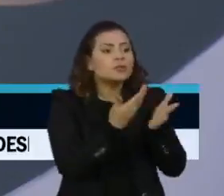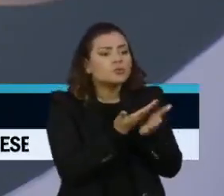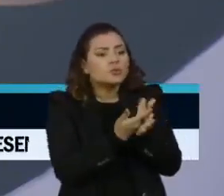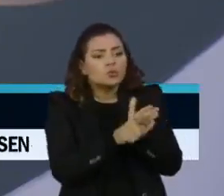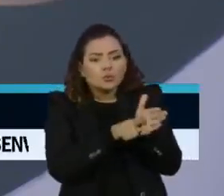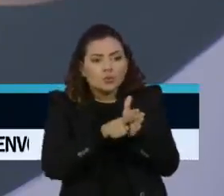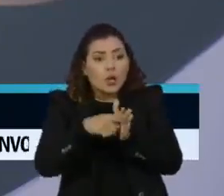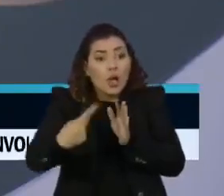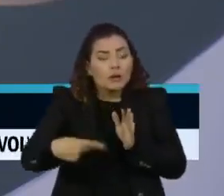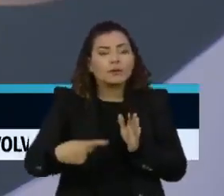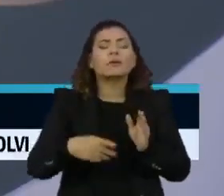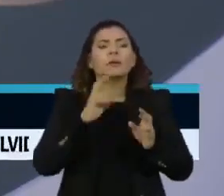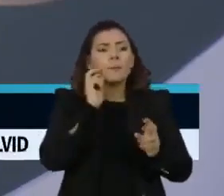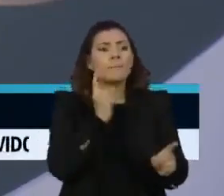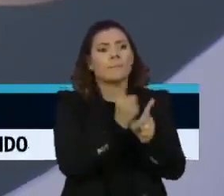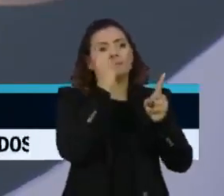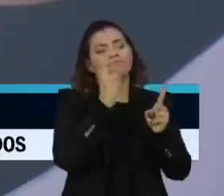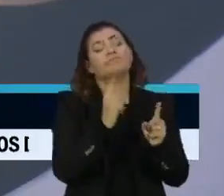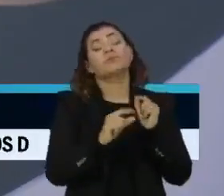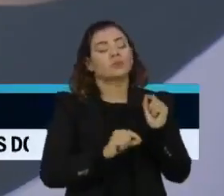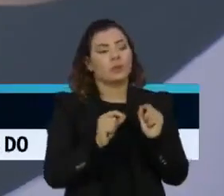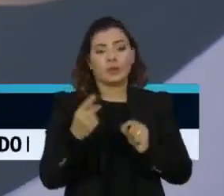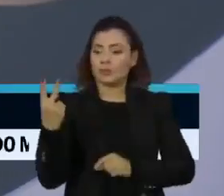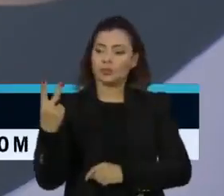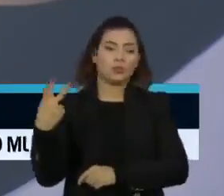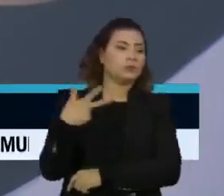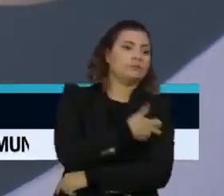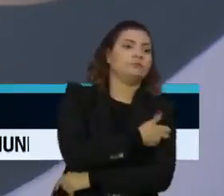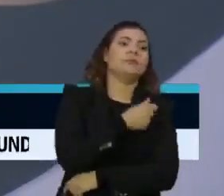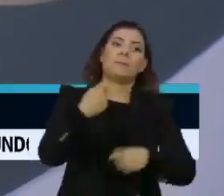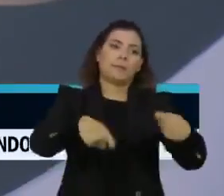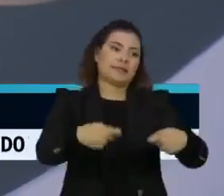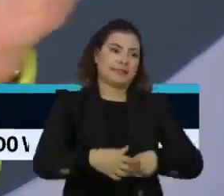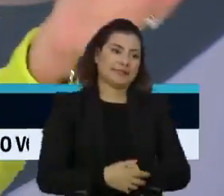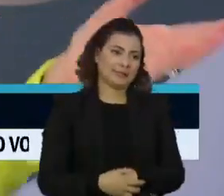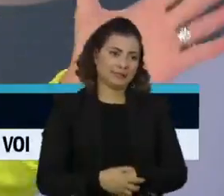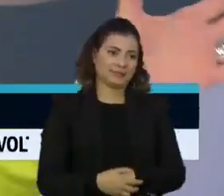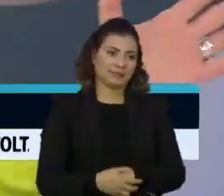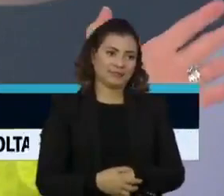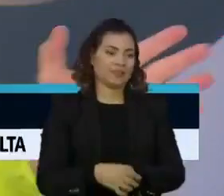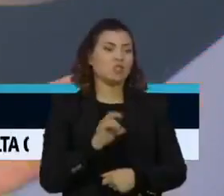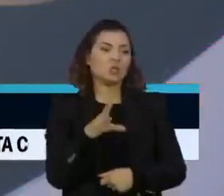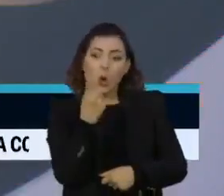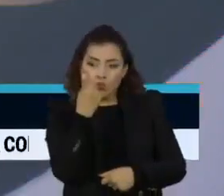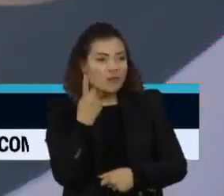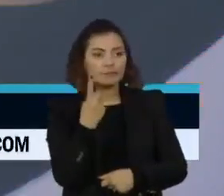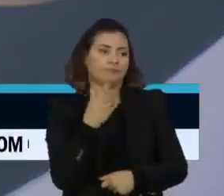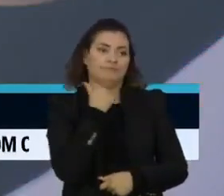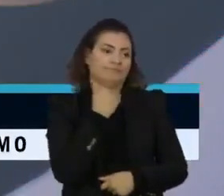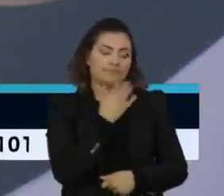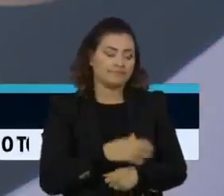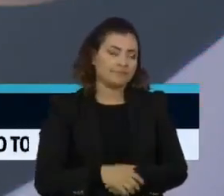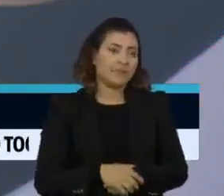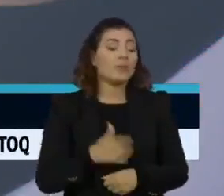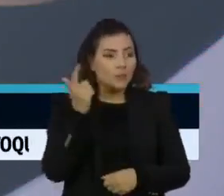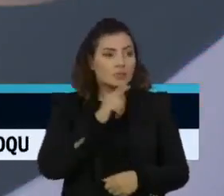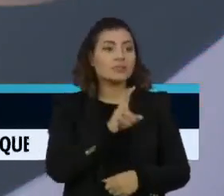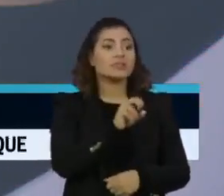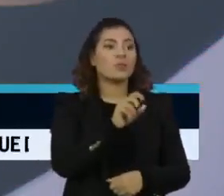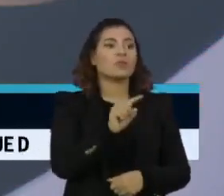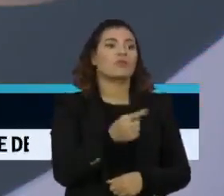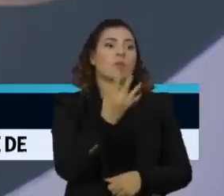estudo que nós fizemos aqui a gente viu que as duas doses eram necessárias para chegar na Corona vaca e naquele